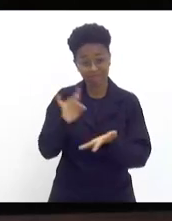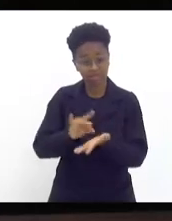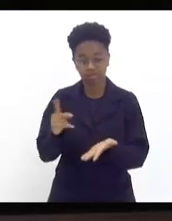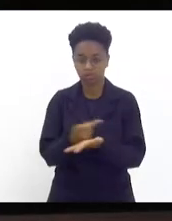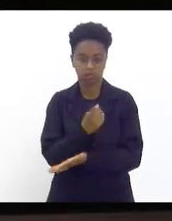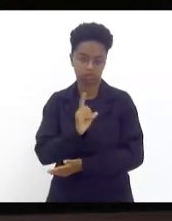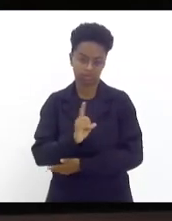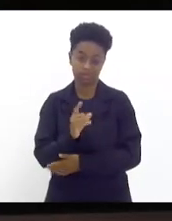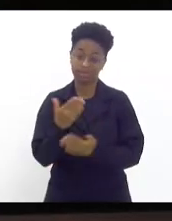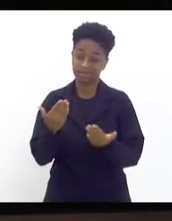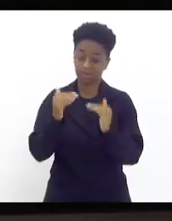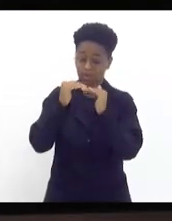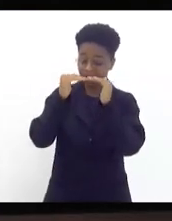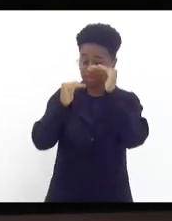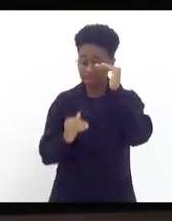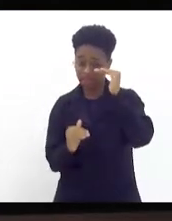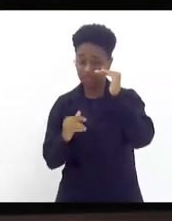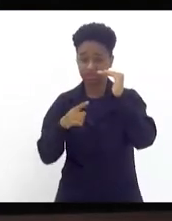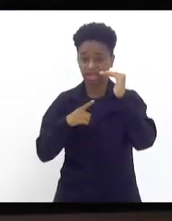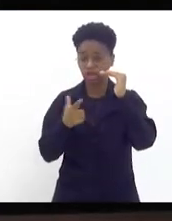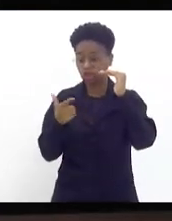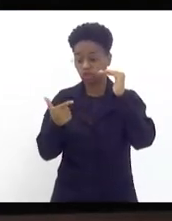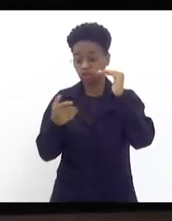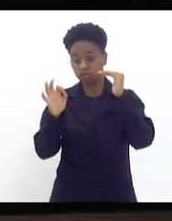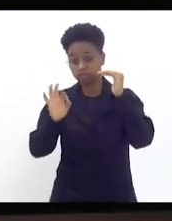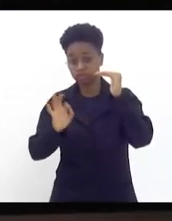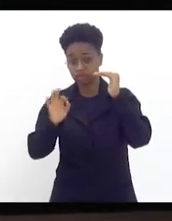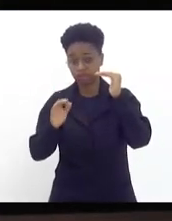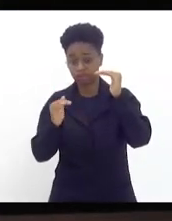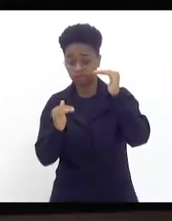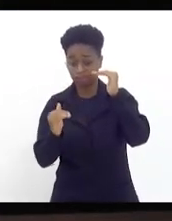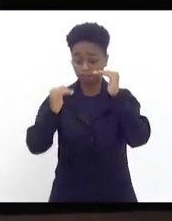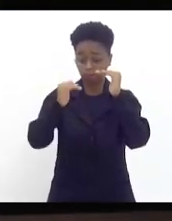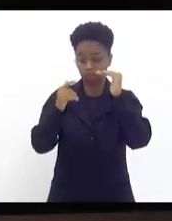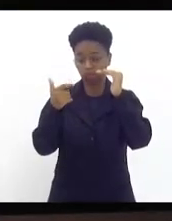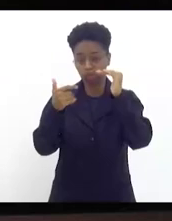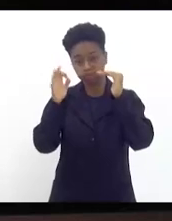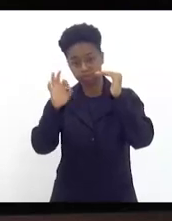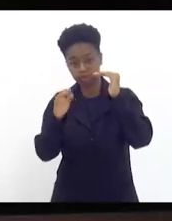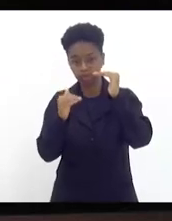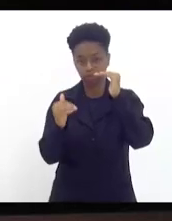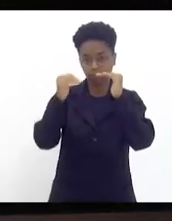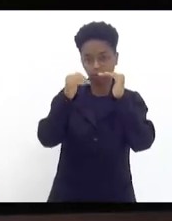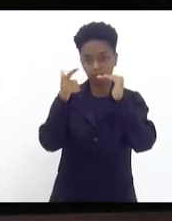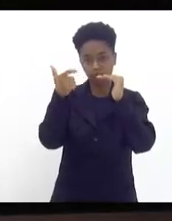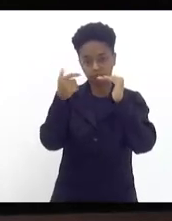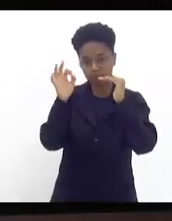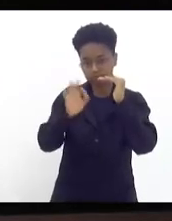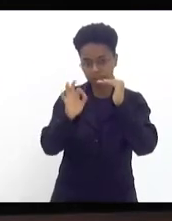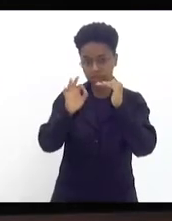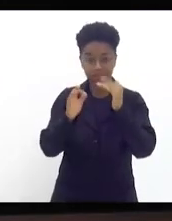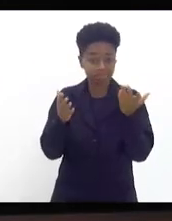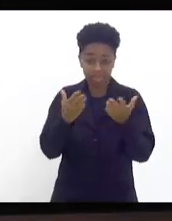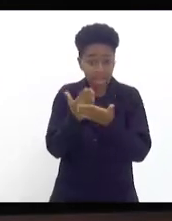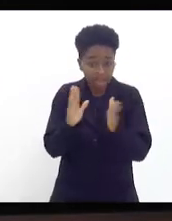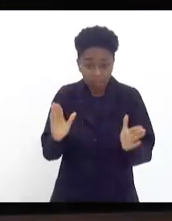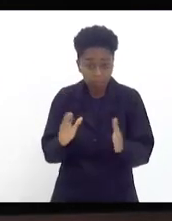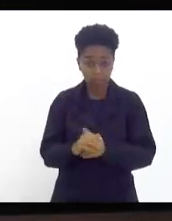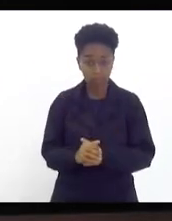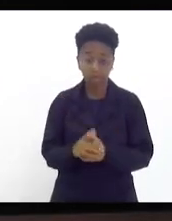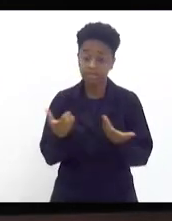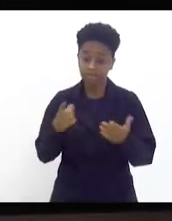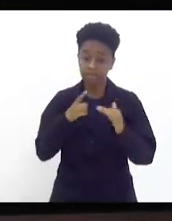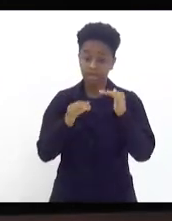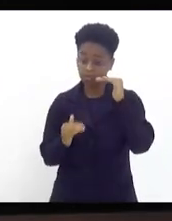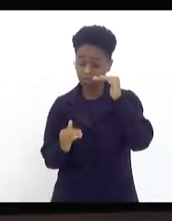essa diferença de nível né de 12% entre o nível para o outro isso cai então a gente tem uma achatamento das carreiras